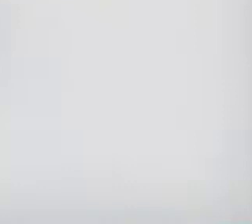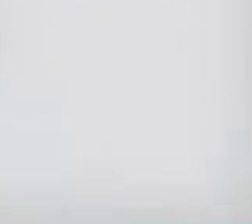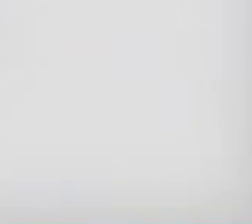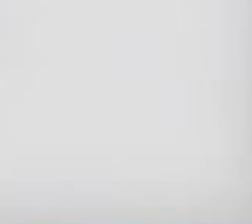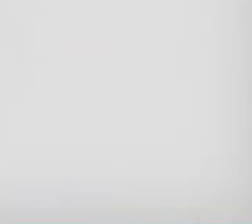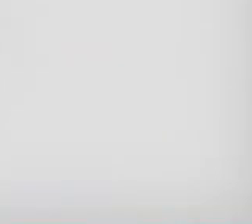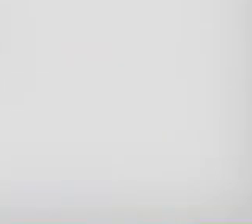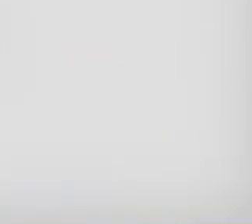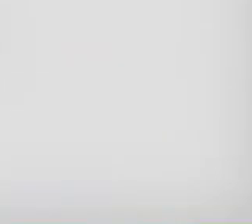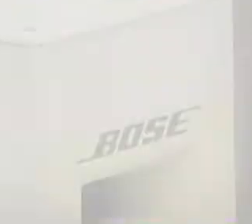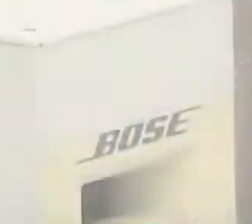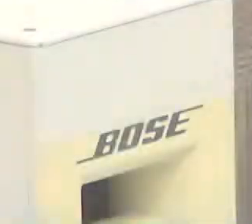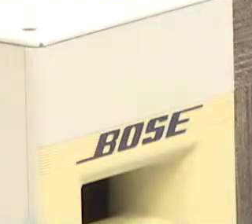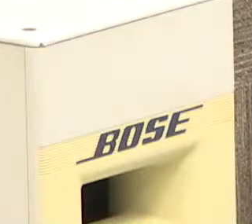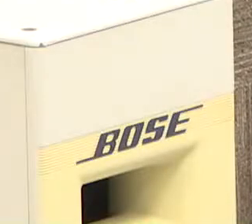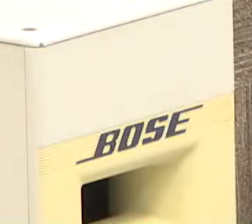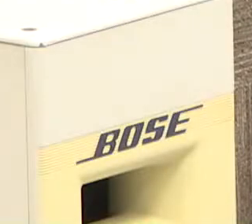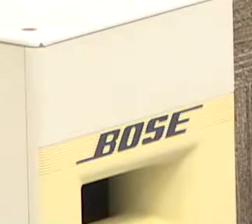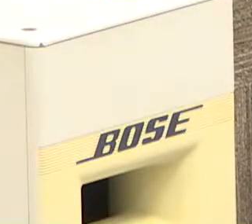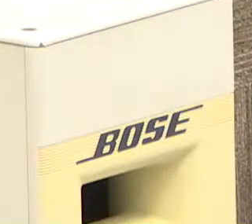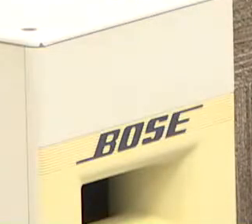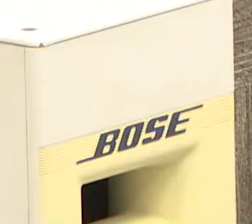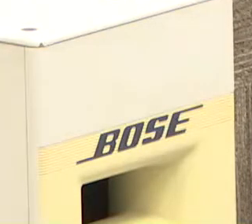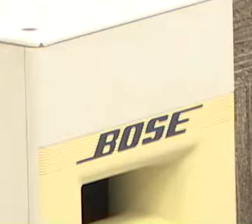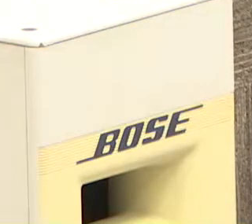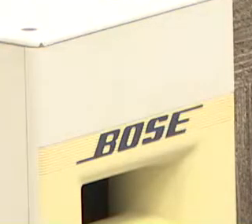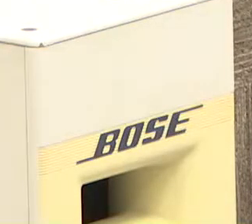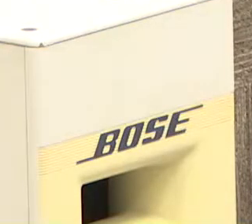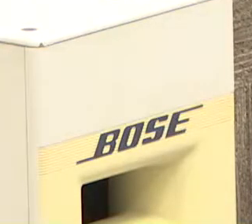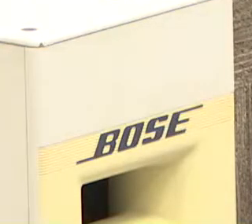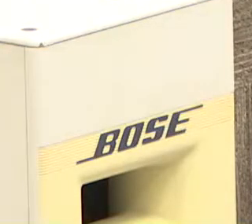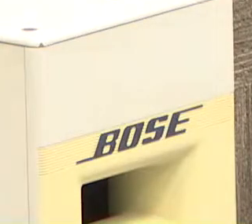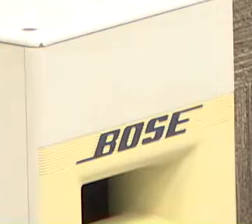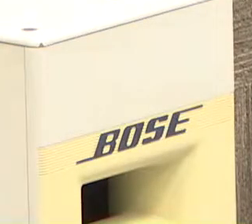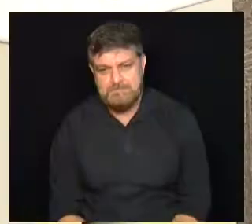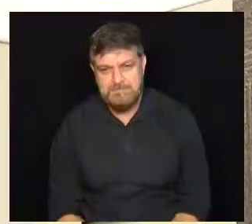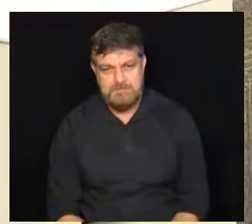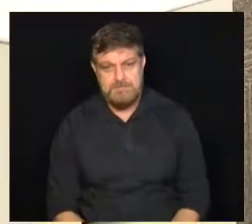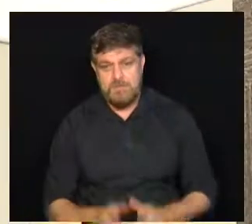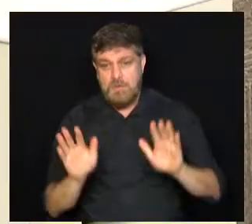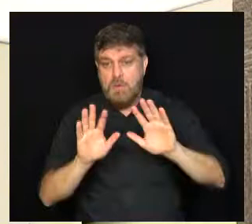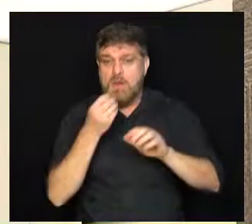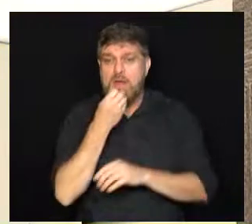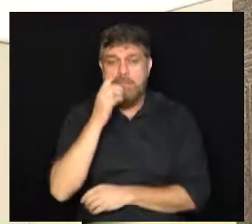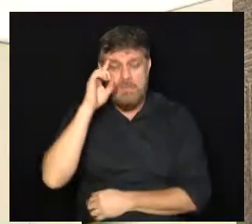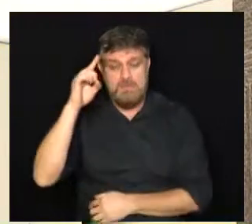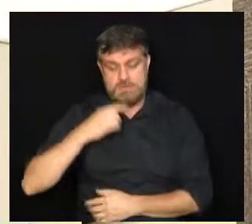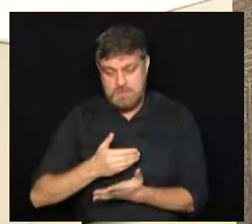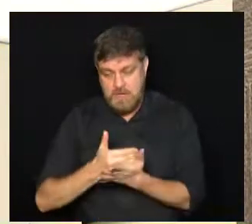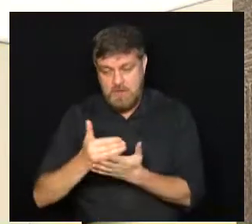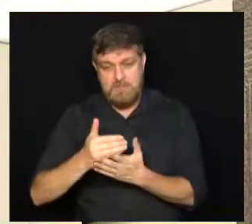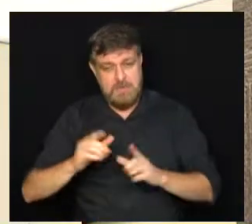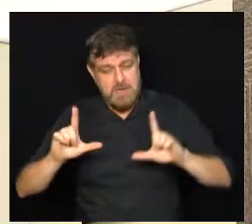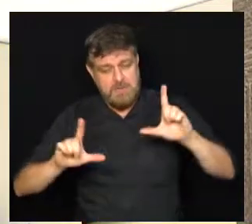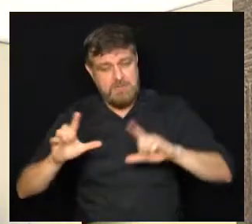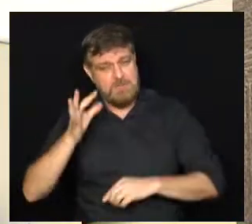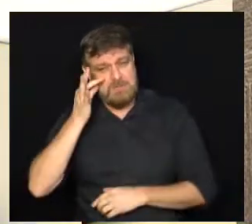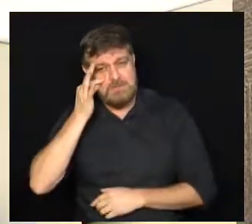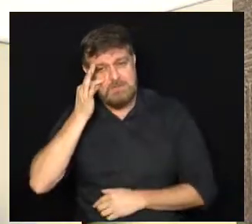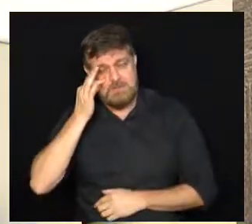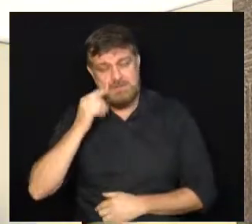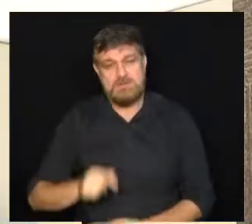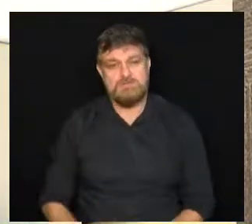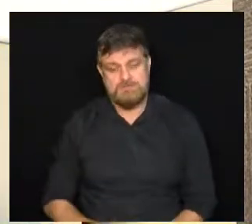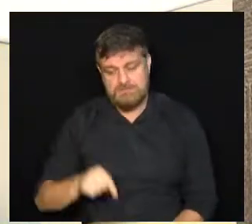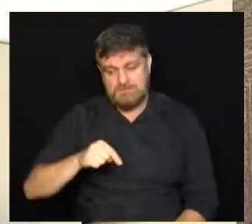TV Câmara, Campinas. Olá, bom dia. Damos início à nossa programação ao vivo aqui pela tela da TV Câmara